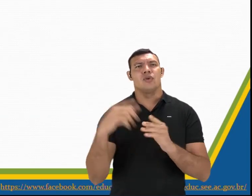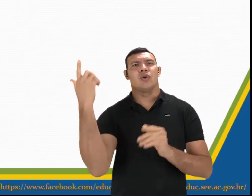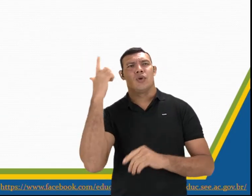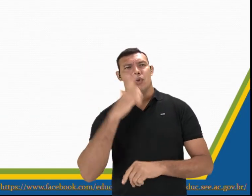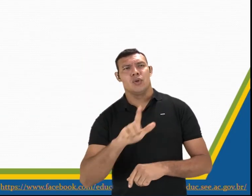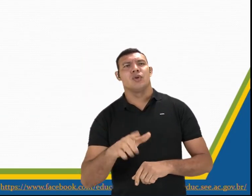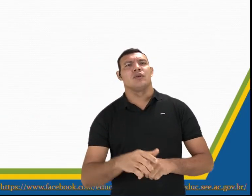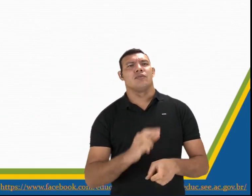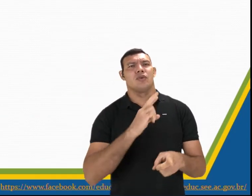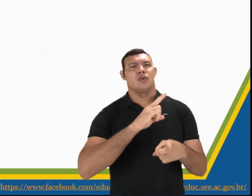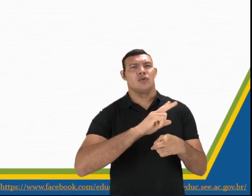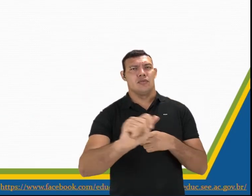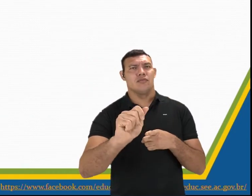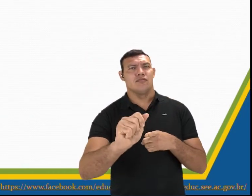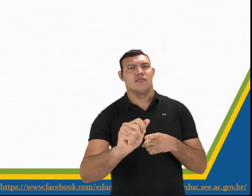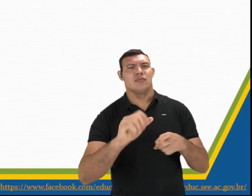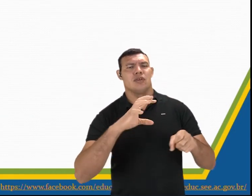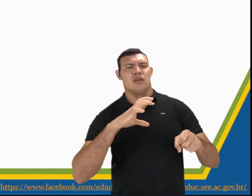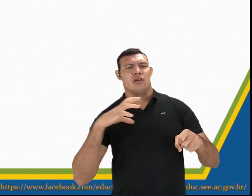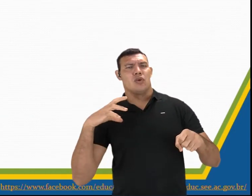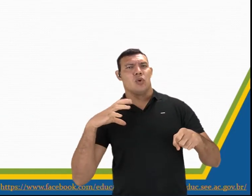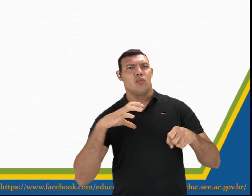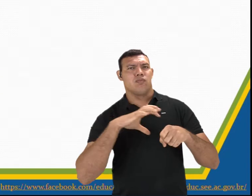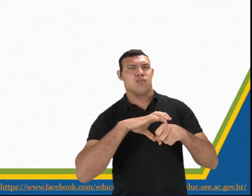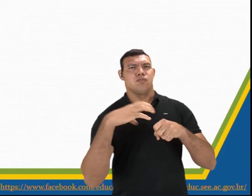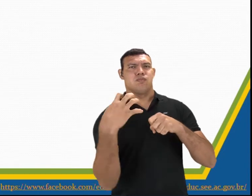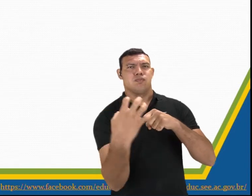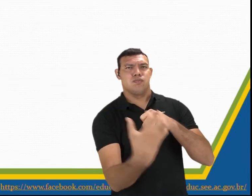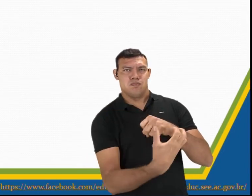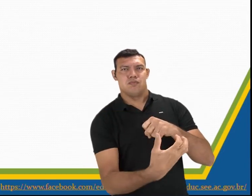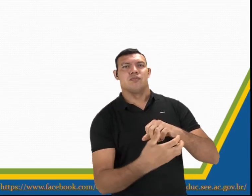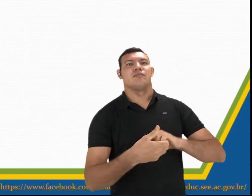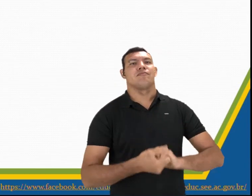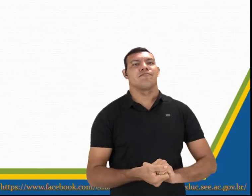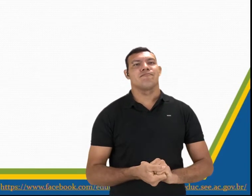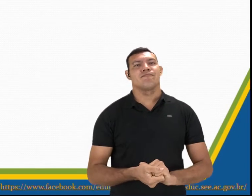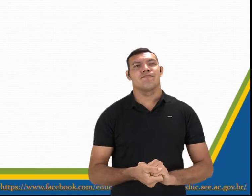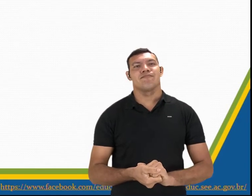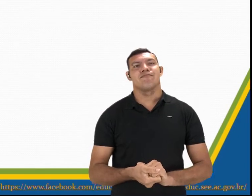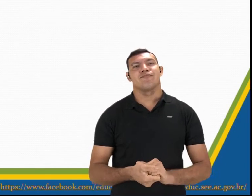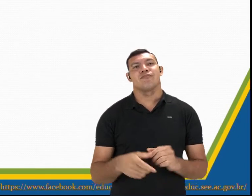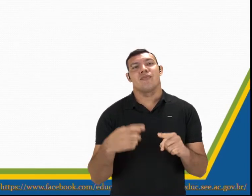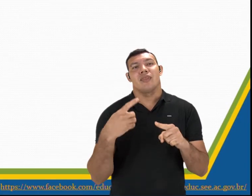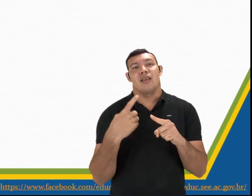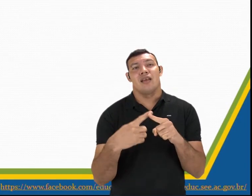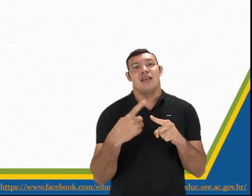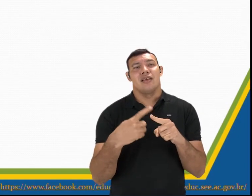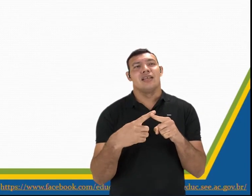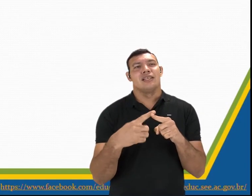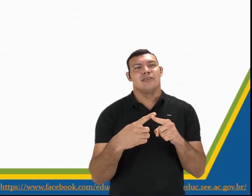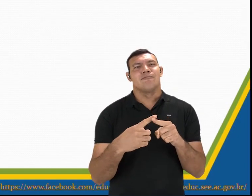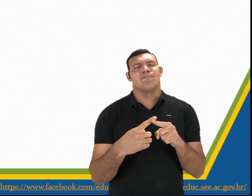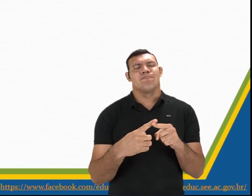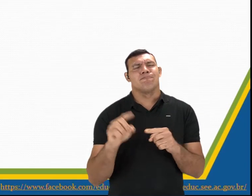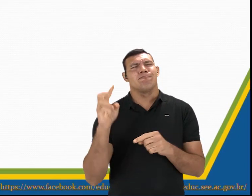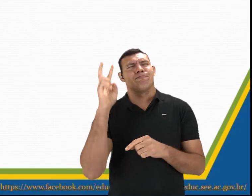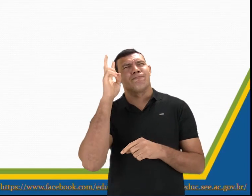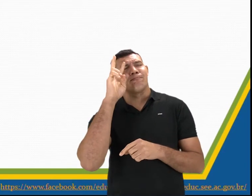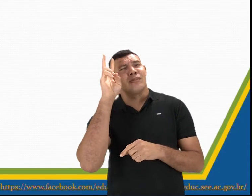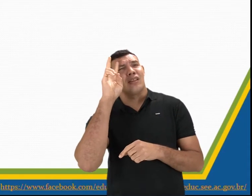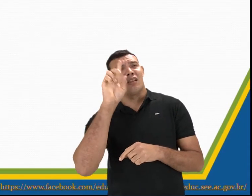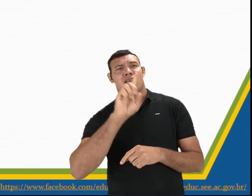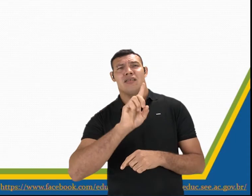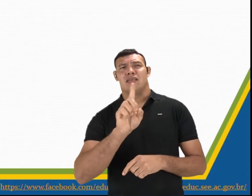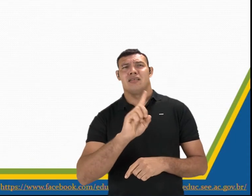há alguns deles que a dona da casa, Sandra Gomes, não vai esquecer. O alívio, no